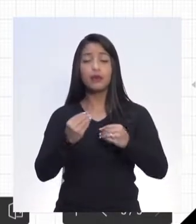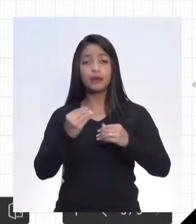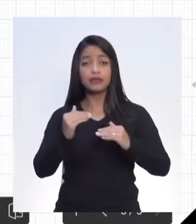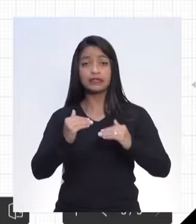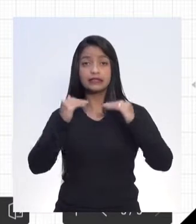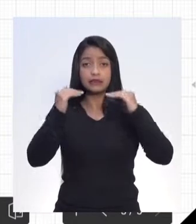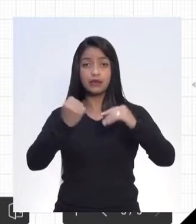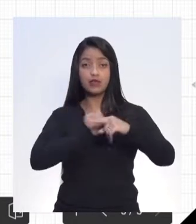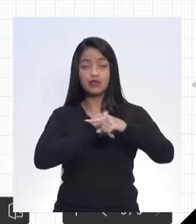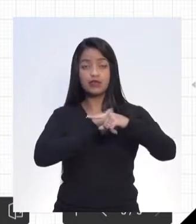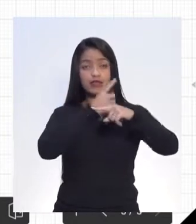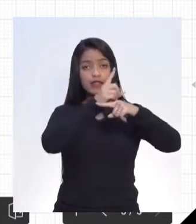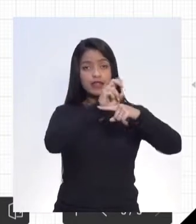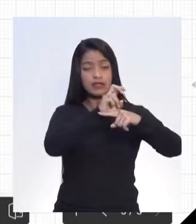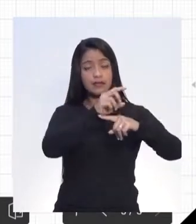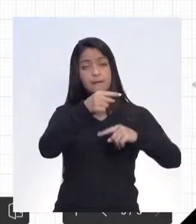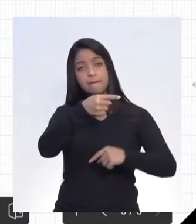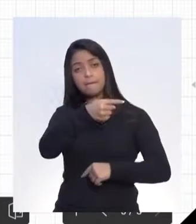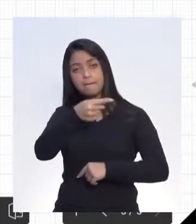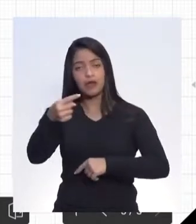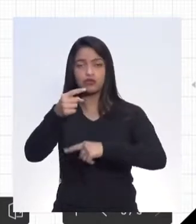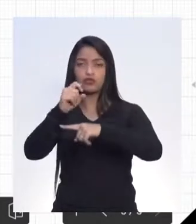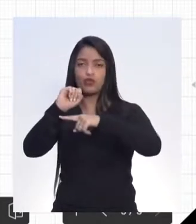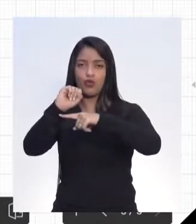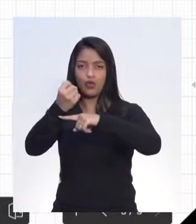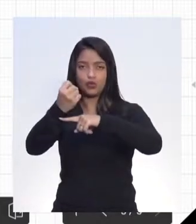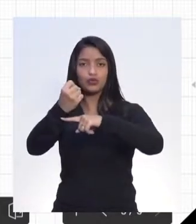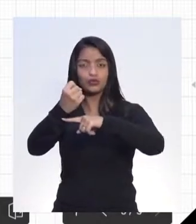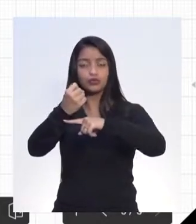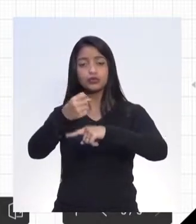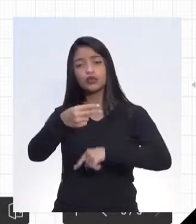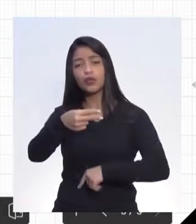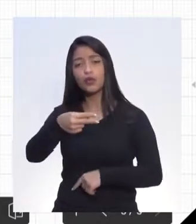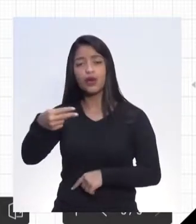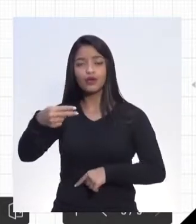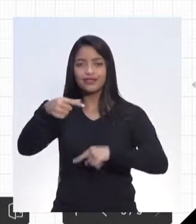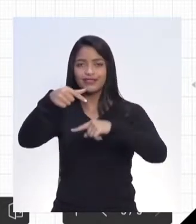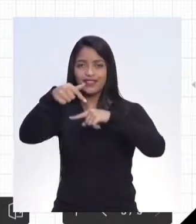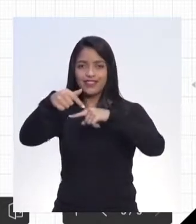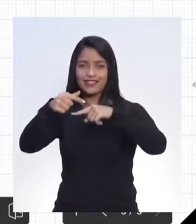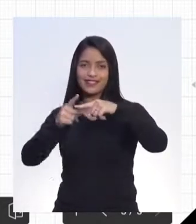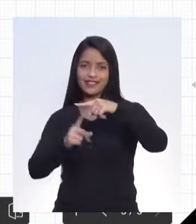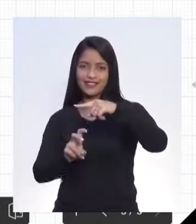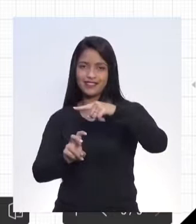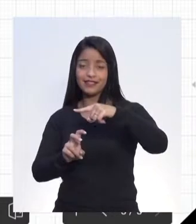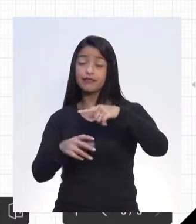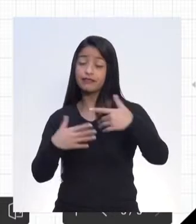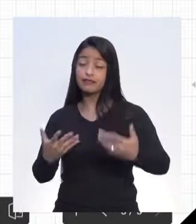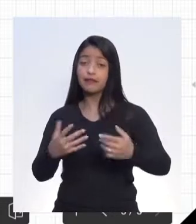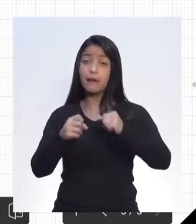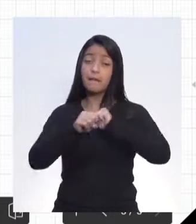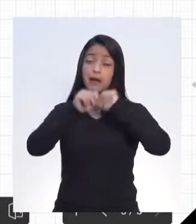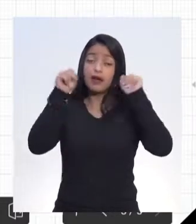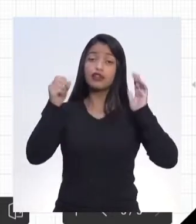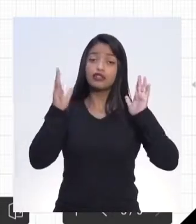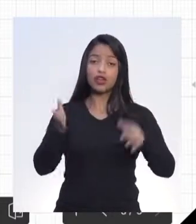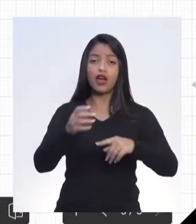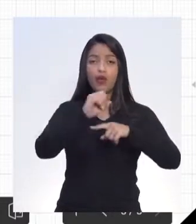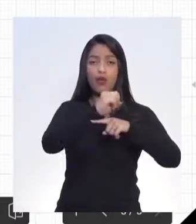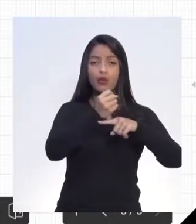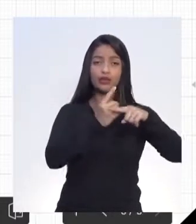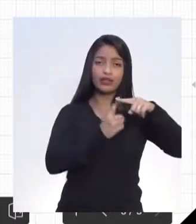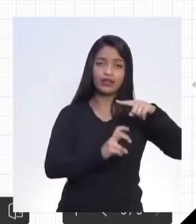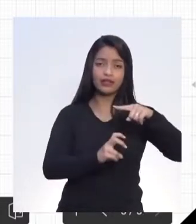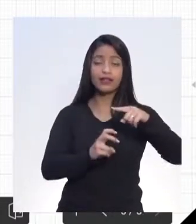menos 8, 7. Olha que legal. Então, o que aconteceu? Ele percorreu 8/15 da viagem e falta percorrer